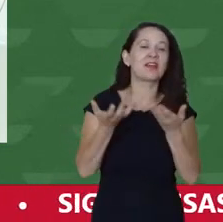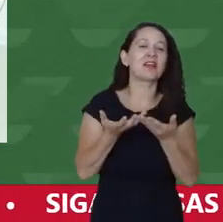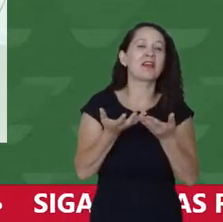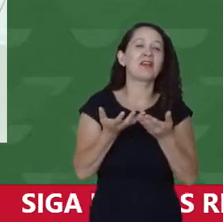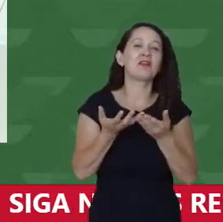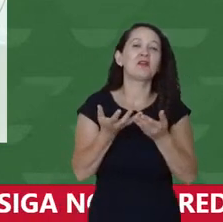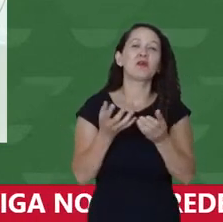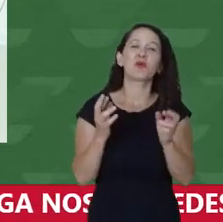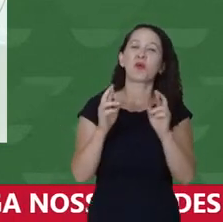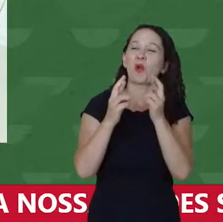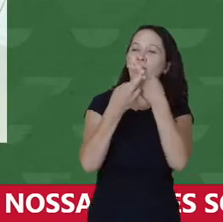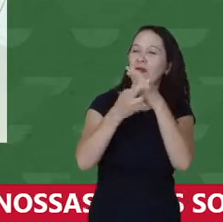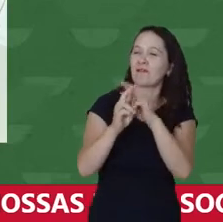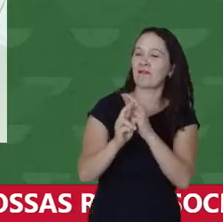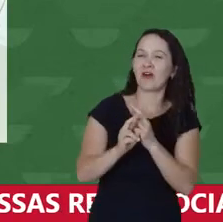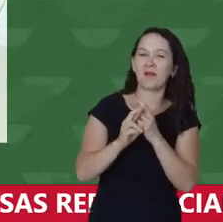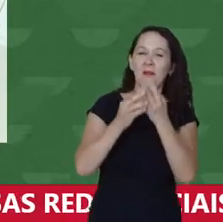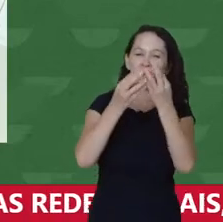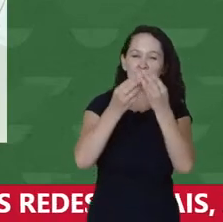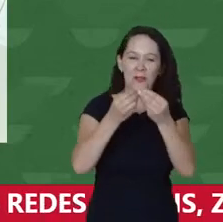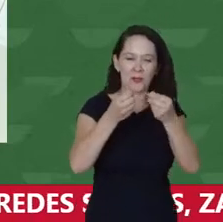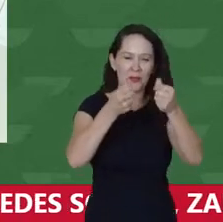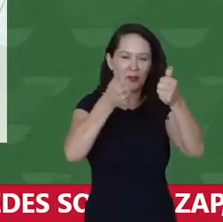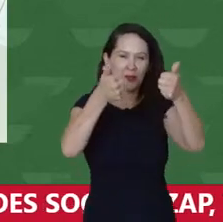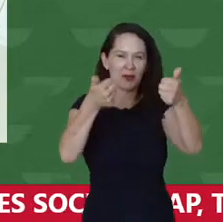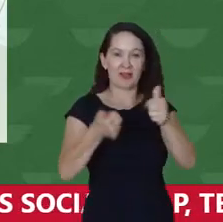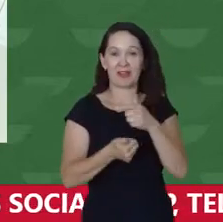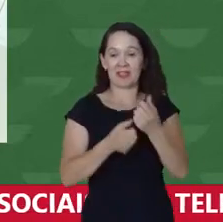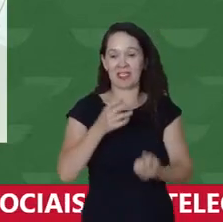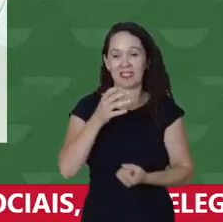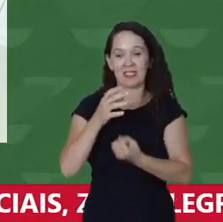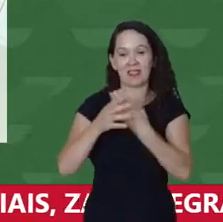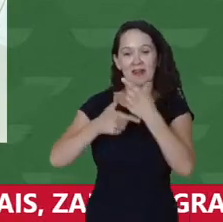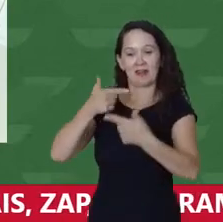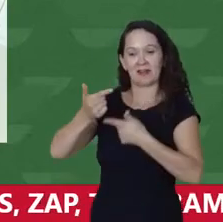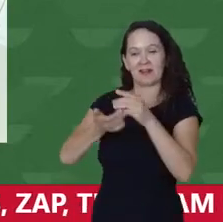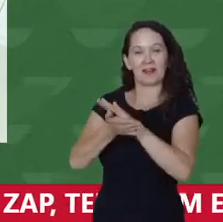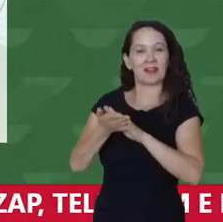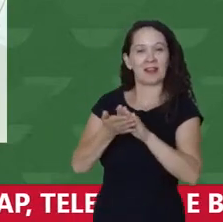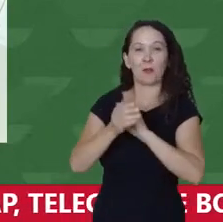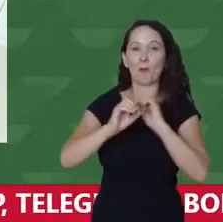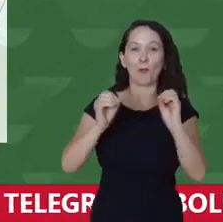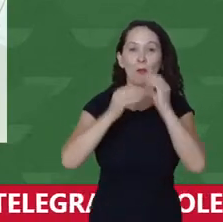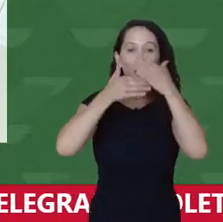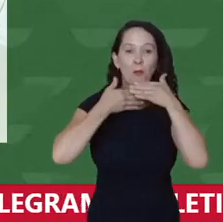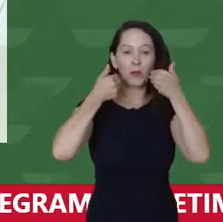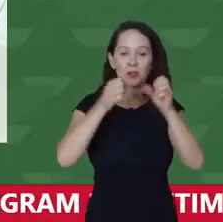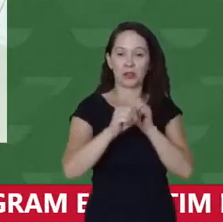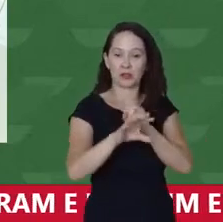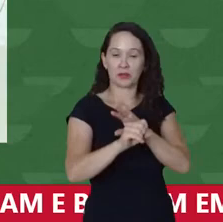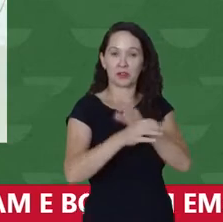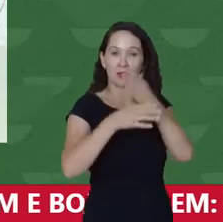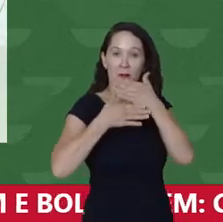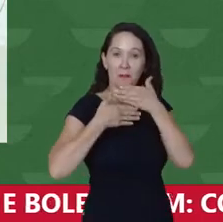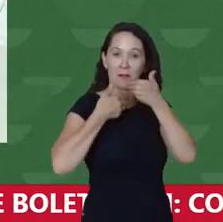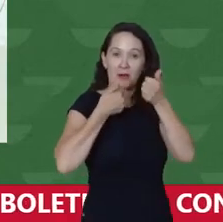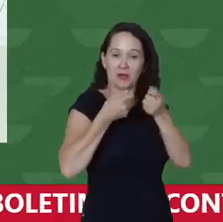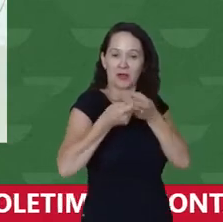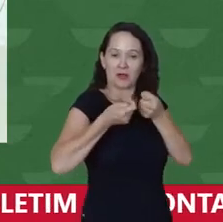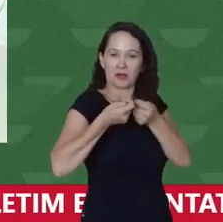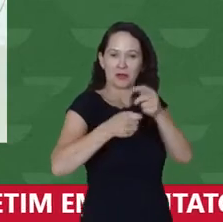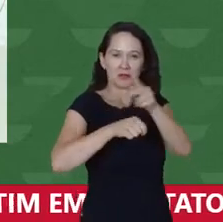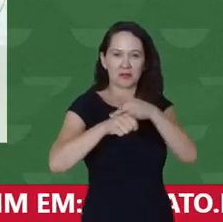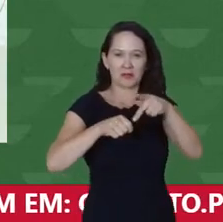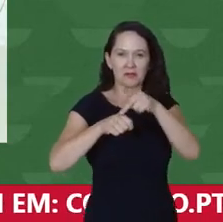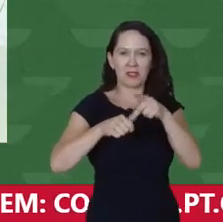das reformas vão caindo por terra, nem geram emprego, nem geram melhoria da educação, da qualidade da economia do país,